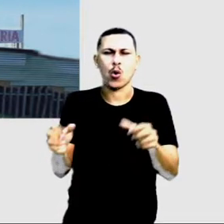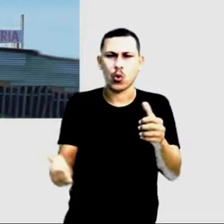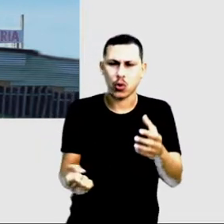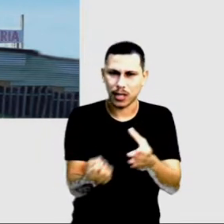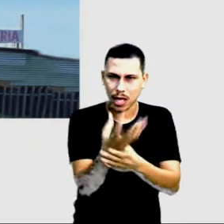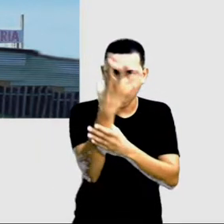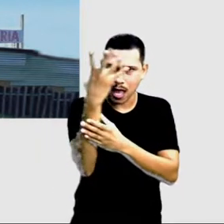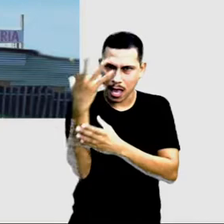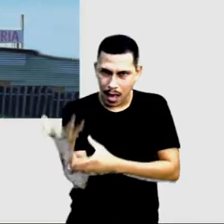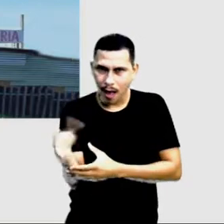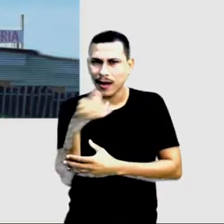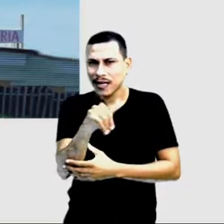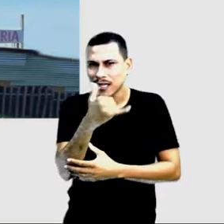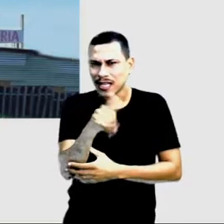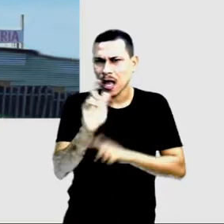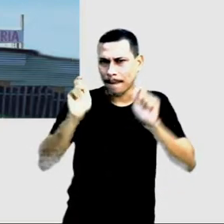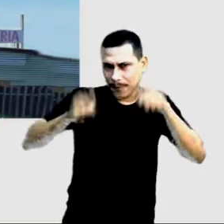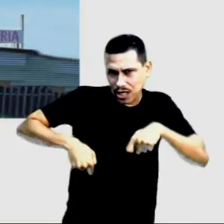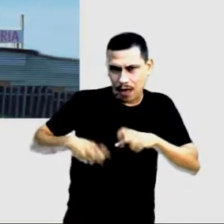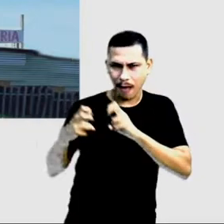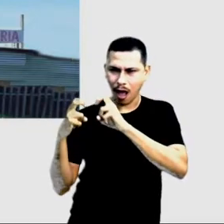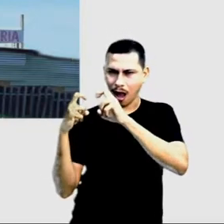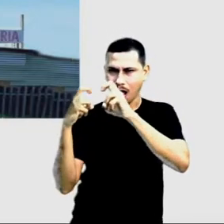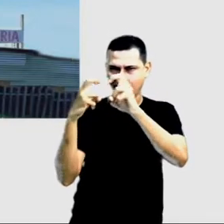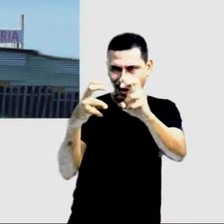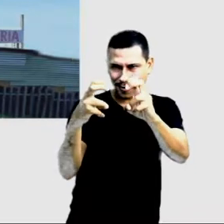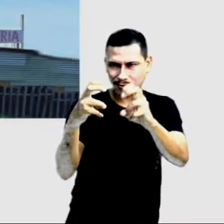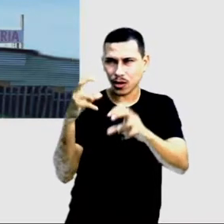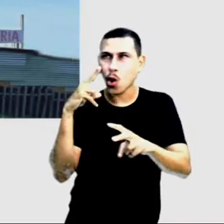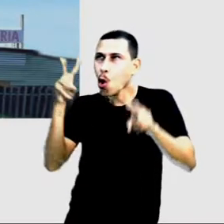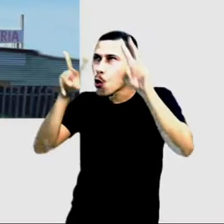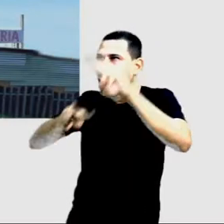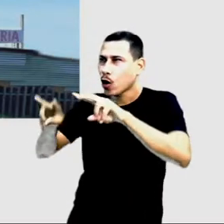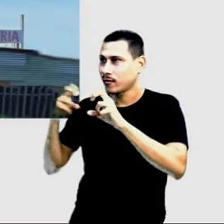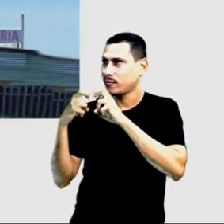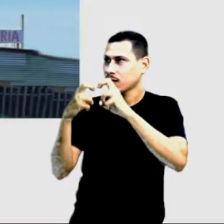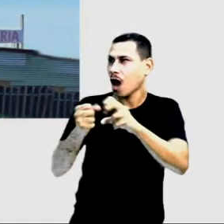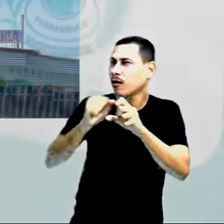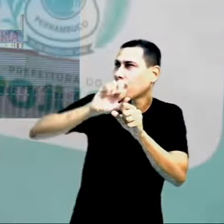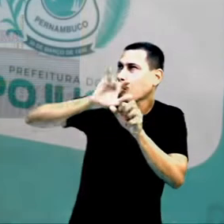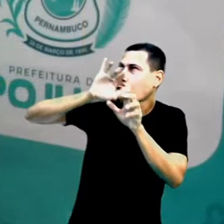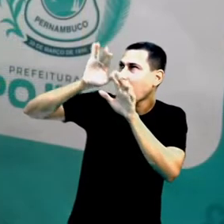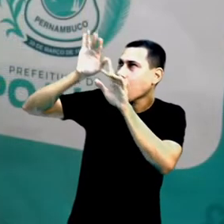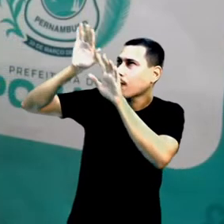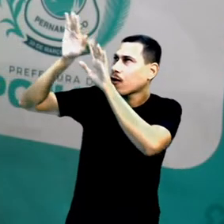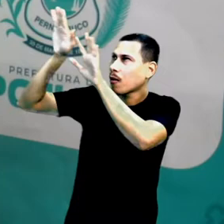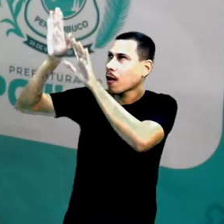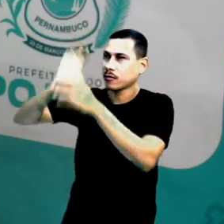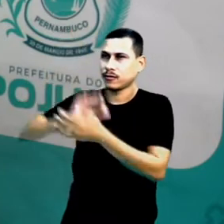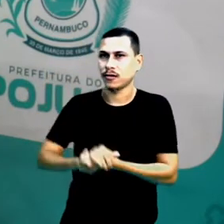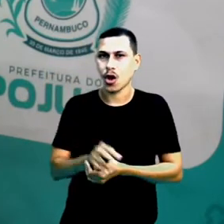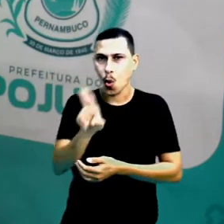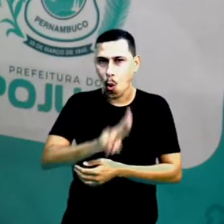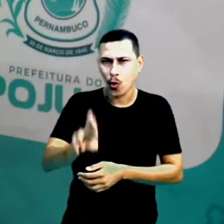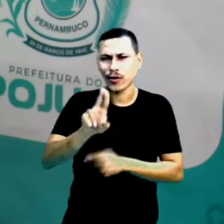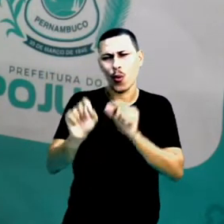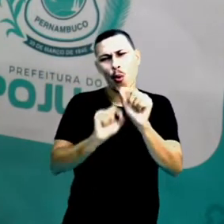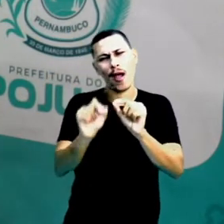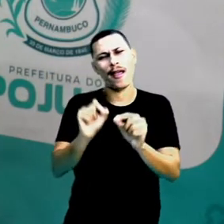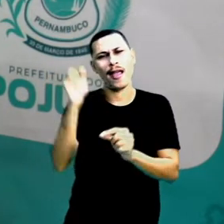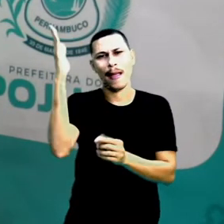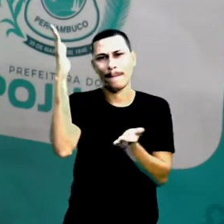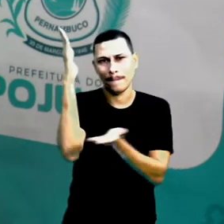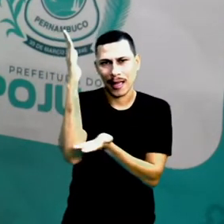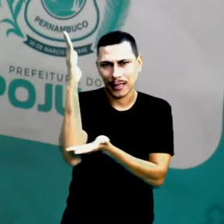sua movimentação. No trem, como a gente está vendo o trem fumaça aqui, ele é movimentado a madeira ou